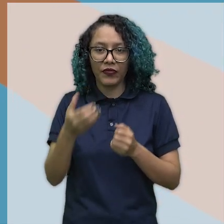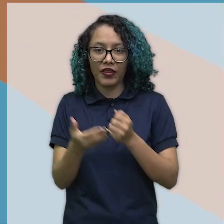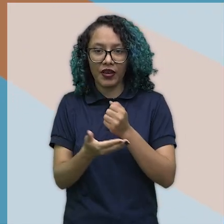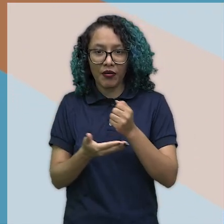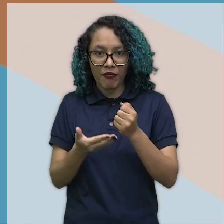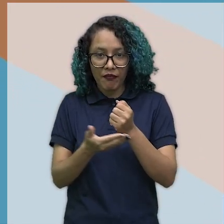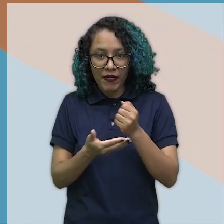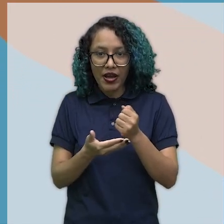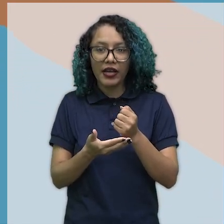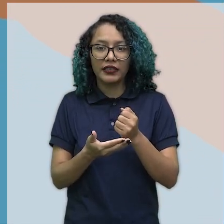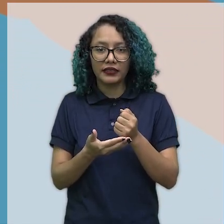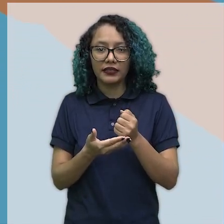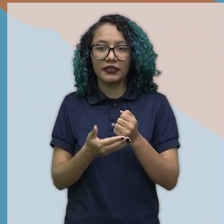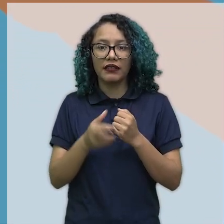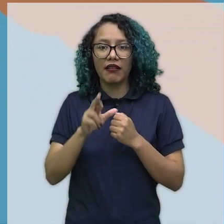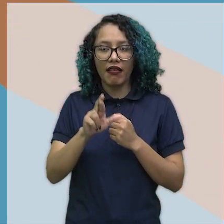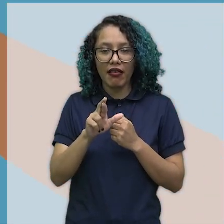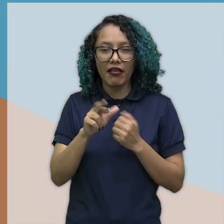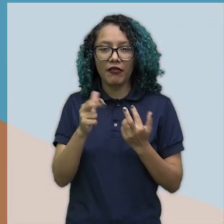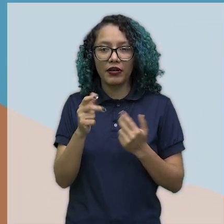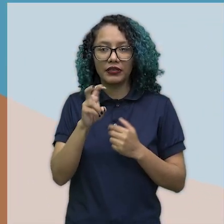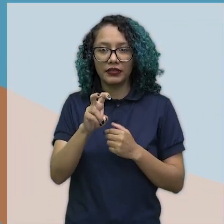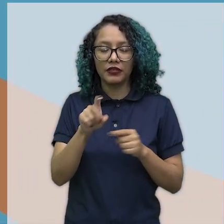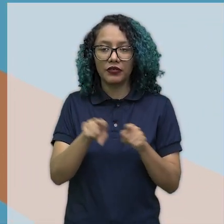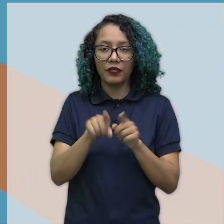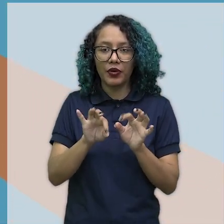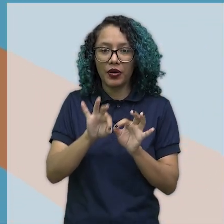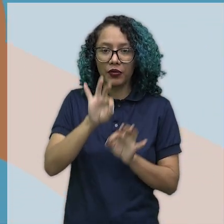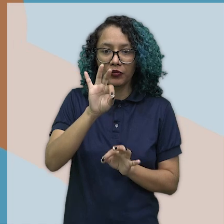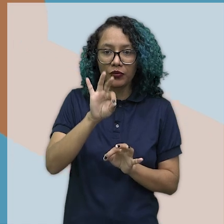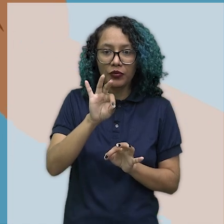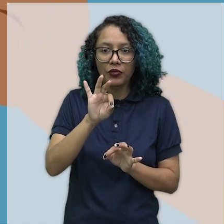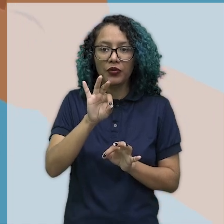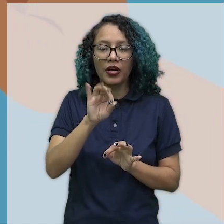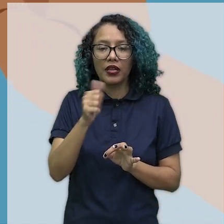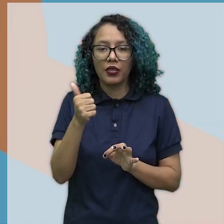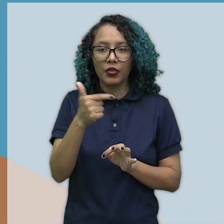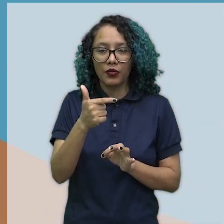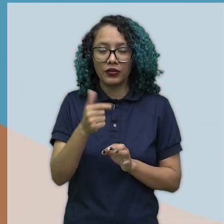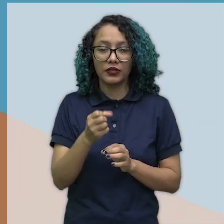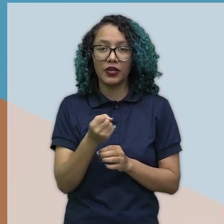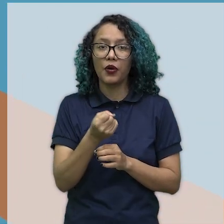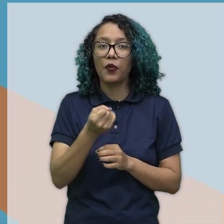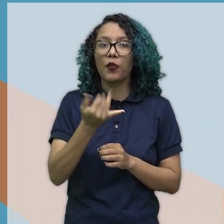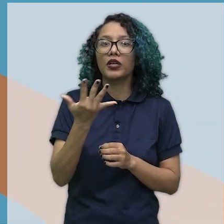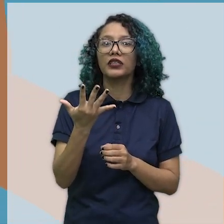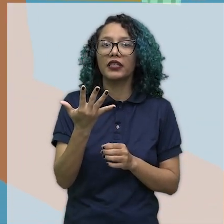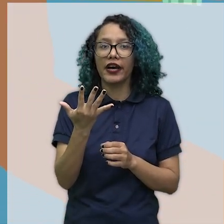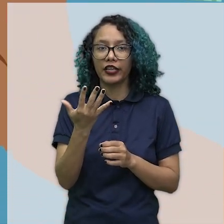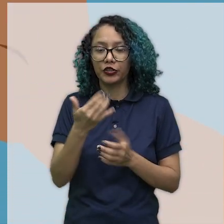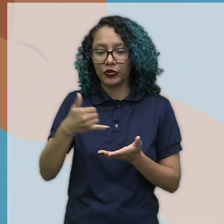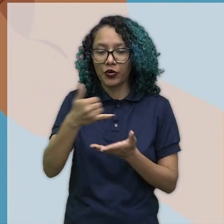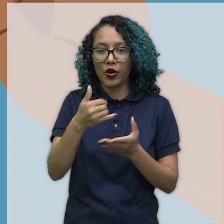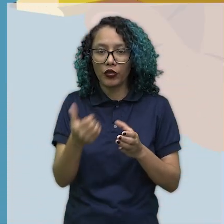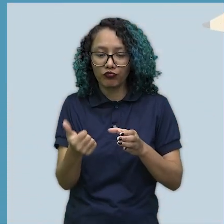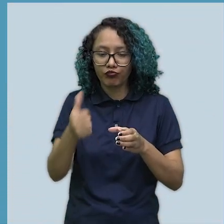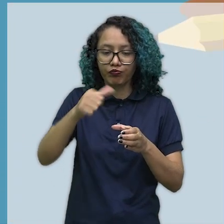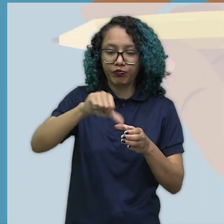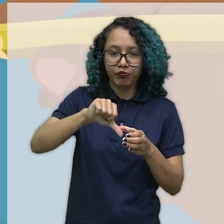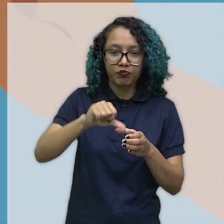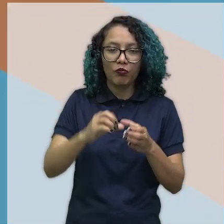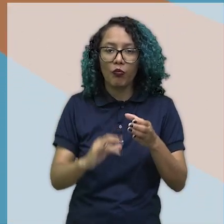centímetros e altura de 12 centímetros. Qual o volume de óleo em centímetros cúbicos que a lata pode